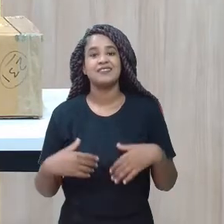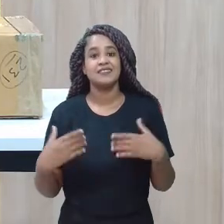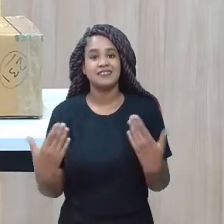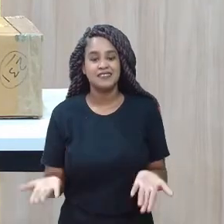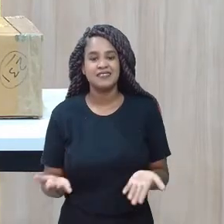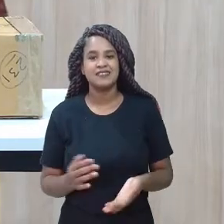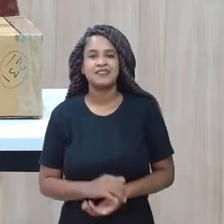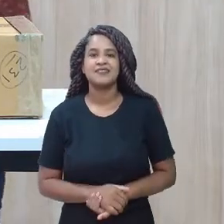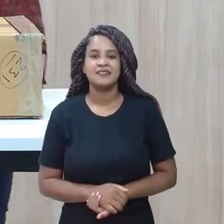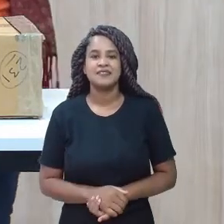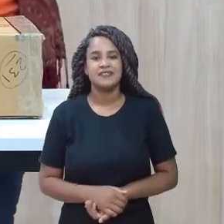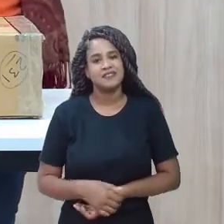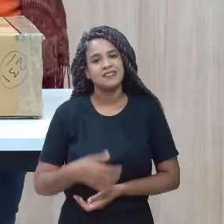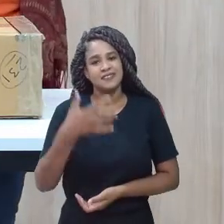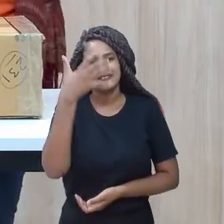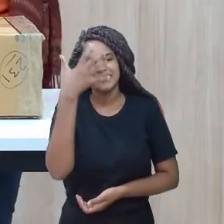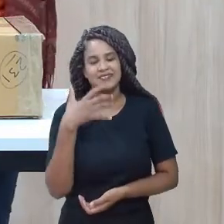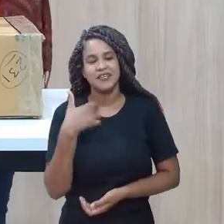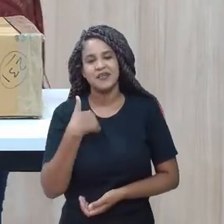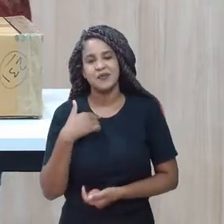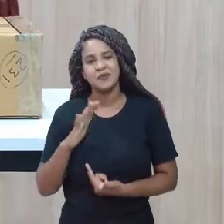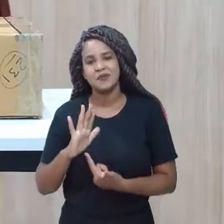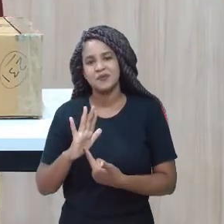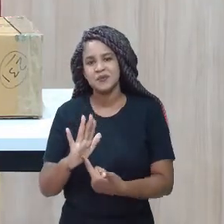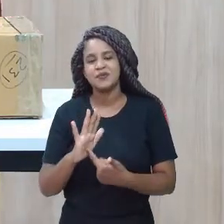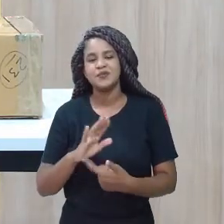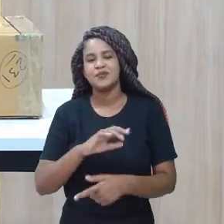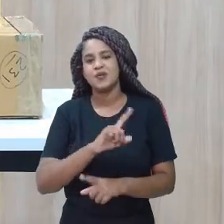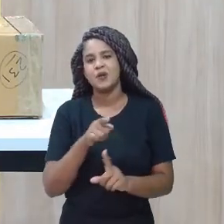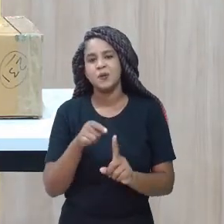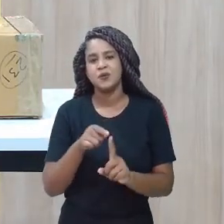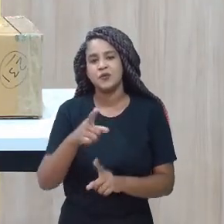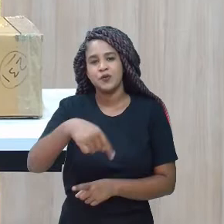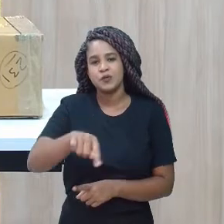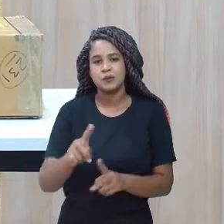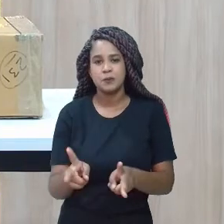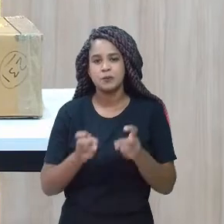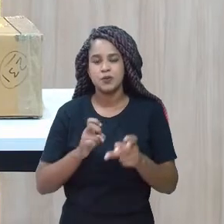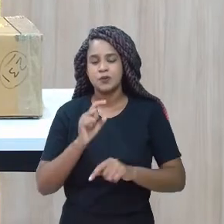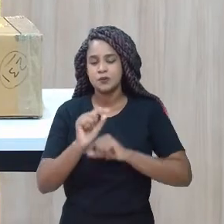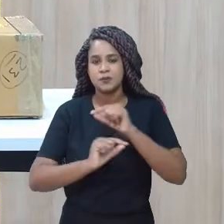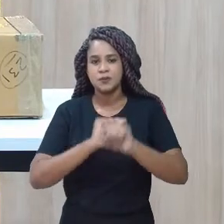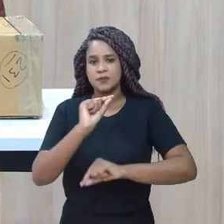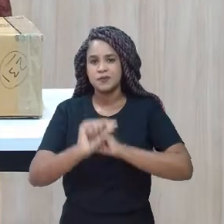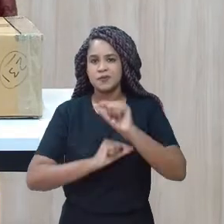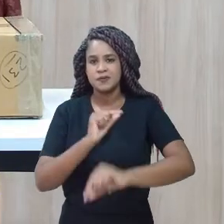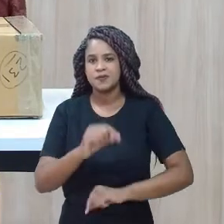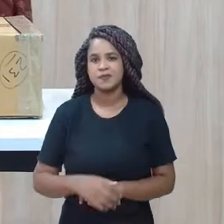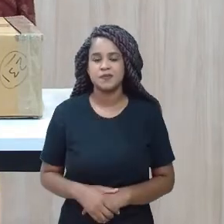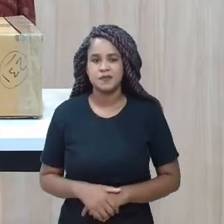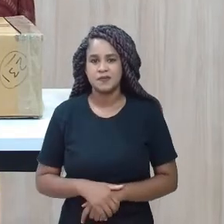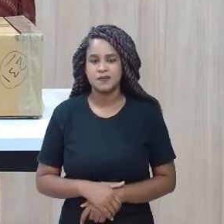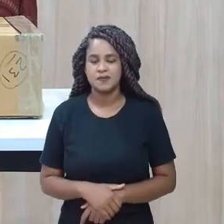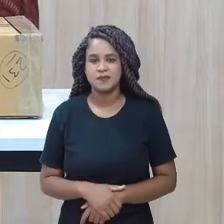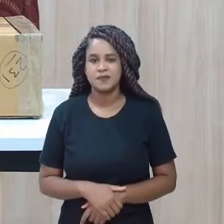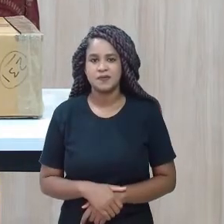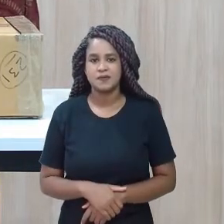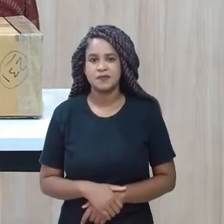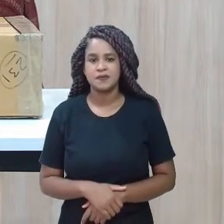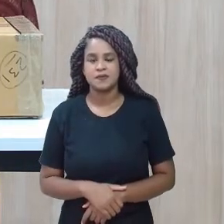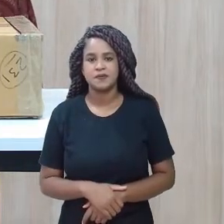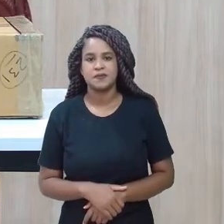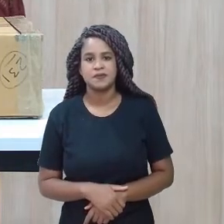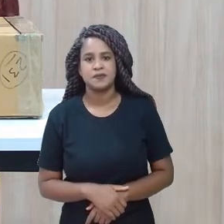Gente, é sério, eu fiz de propósito para que vocês pudessem ver, né? É uma